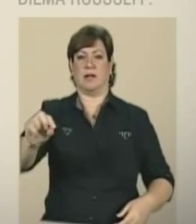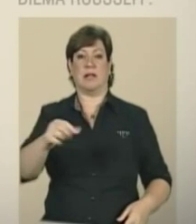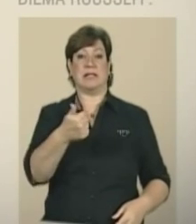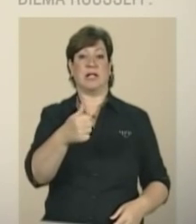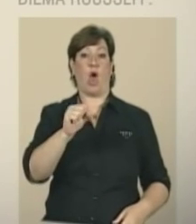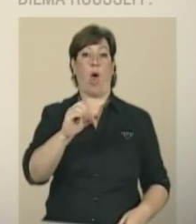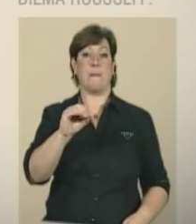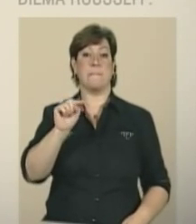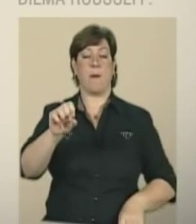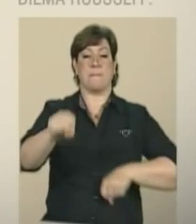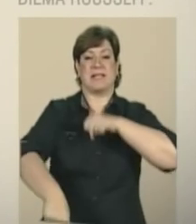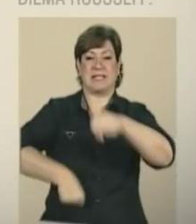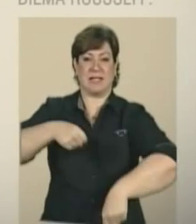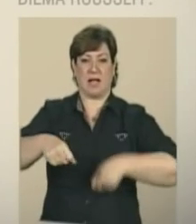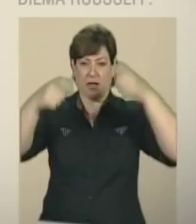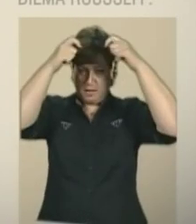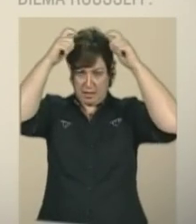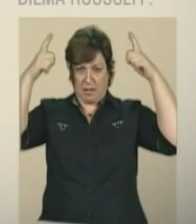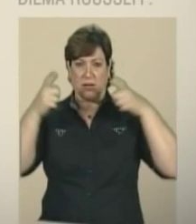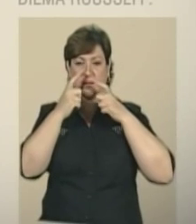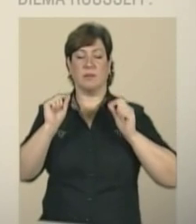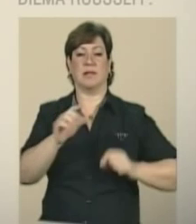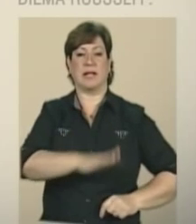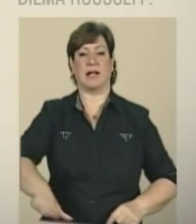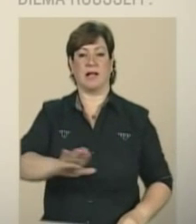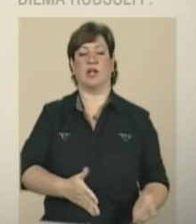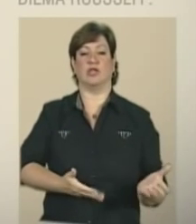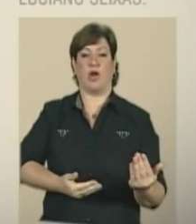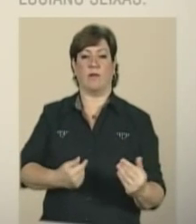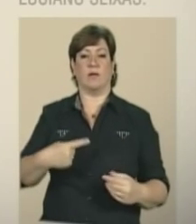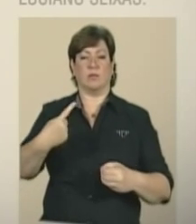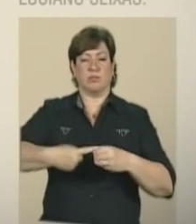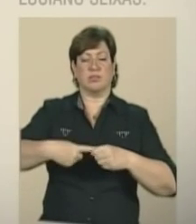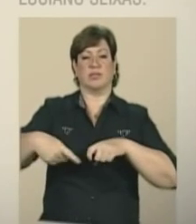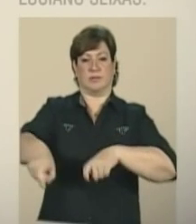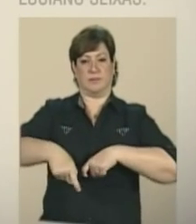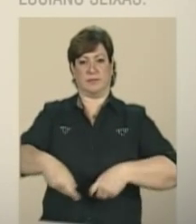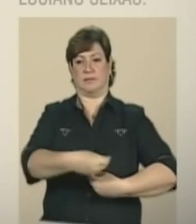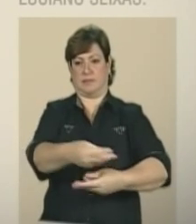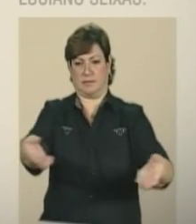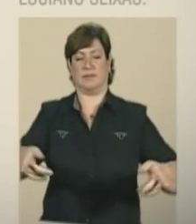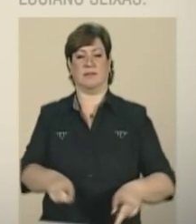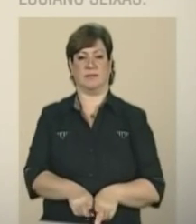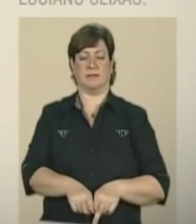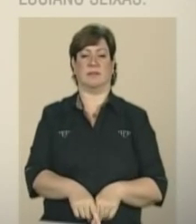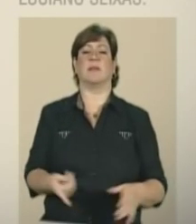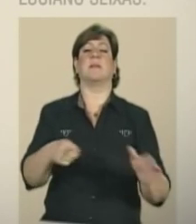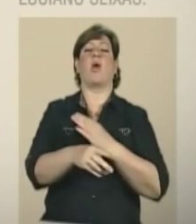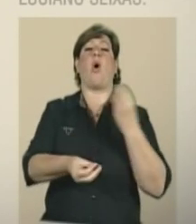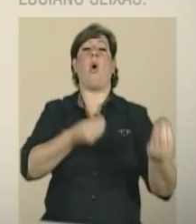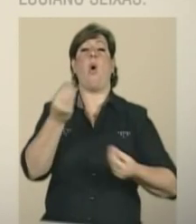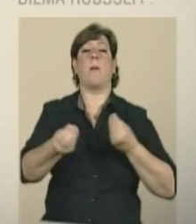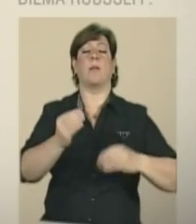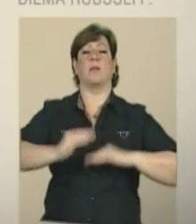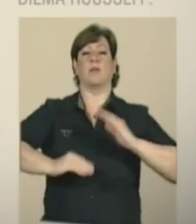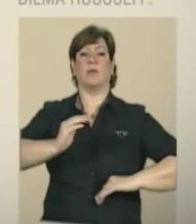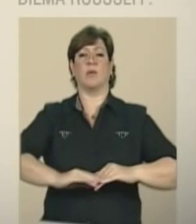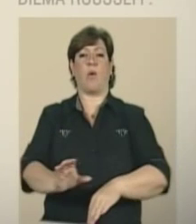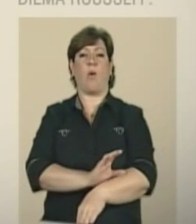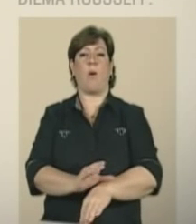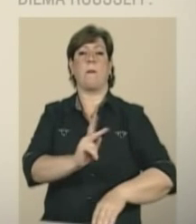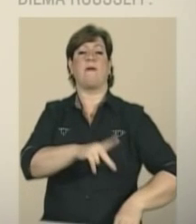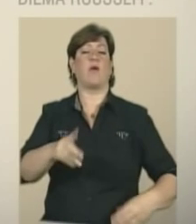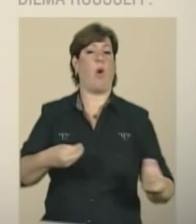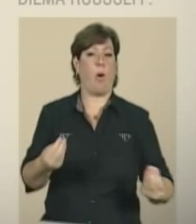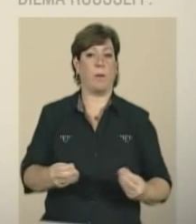bicicletas e capacetes para as as crianças e os jovens do campo e como vai ser a qualificação dos professores presidenta ah